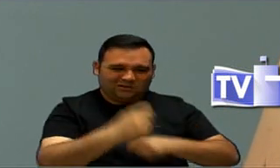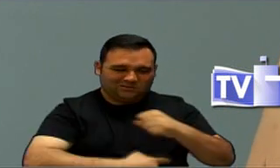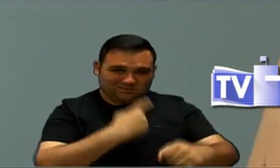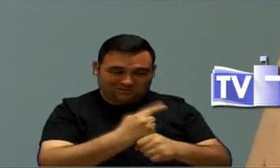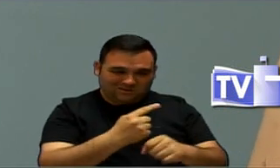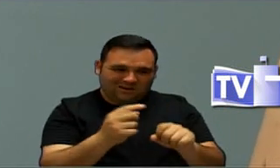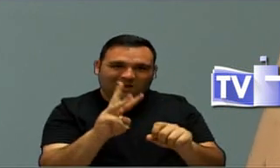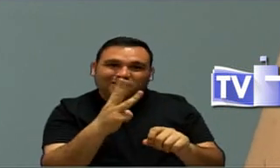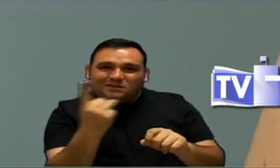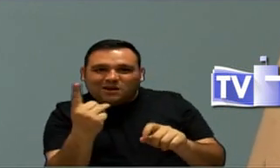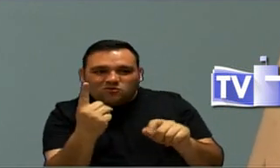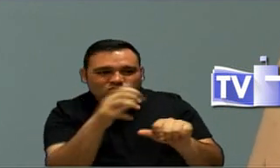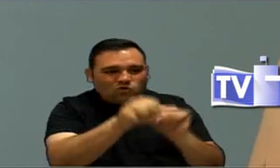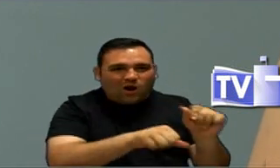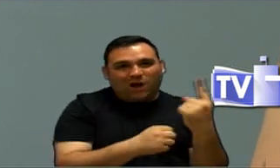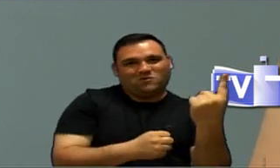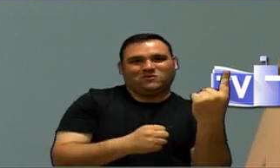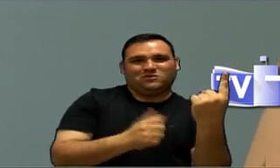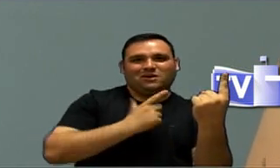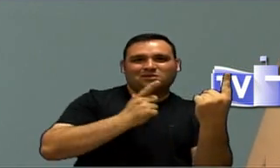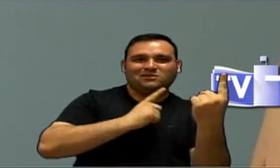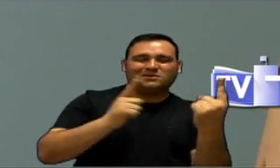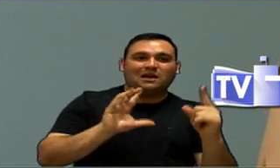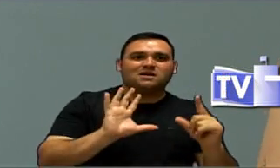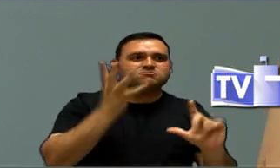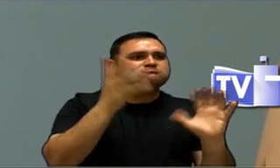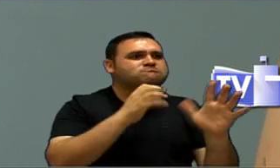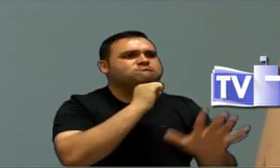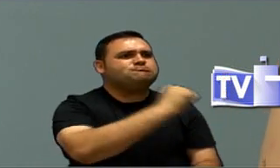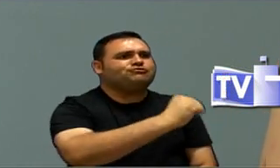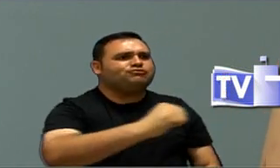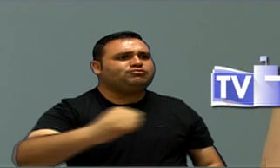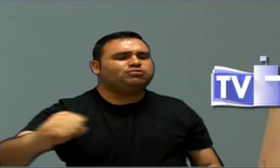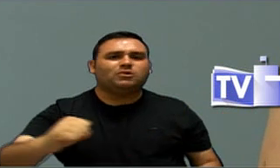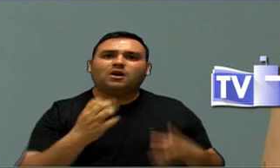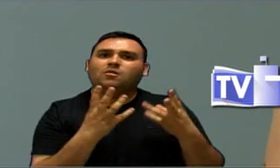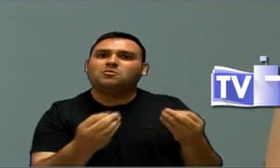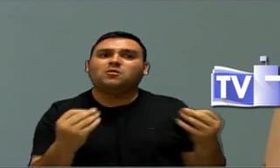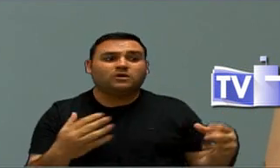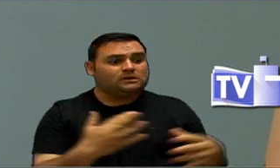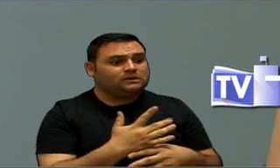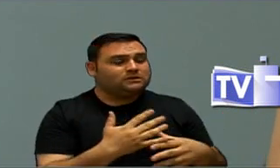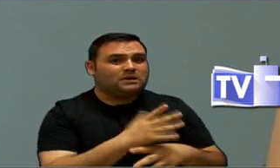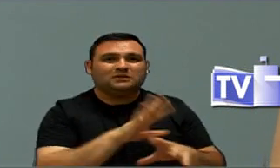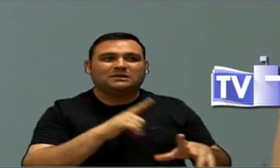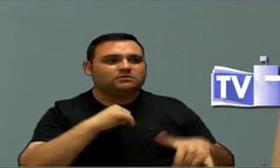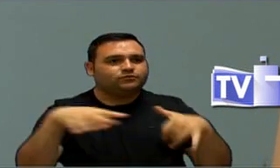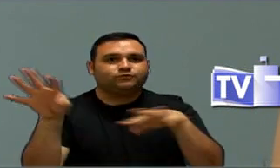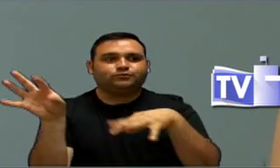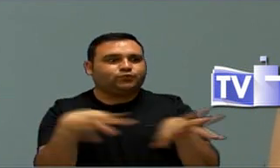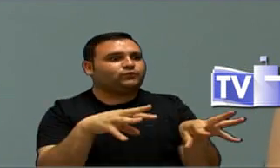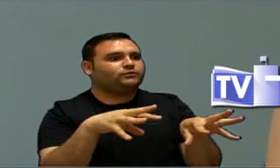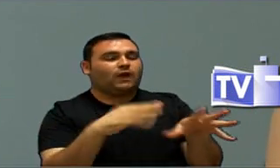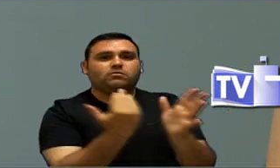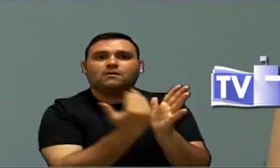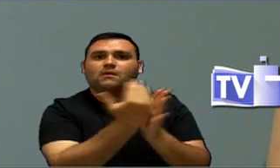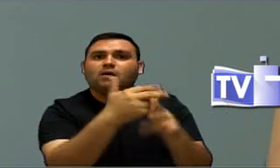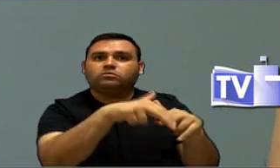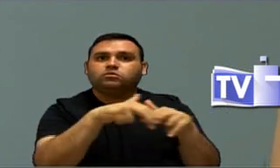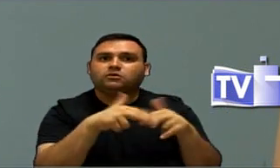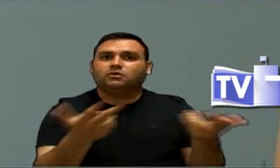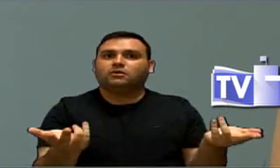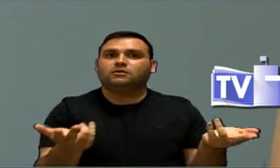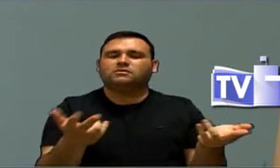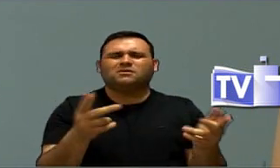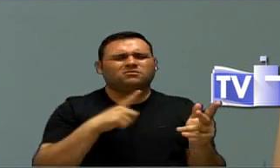porque teve um monte de casos de feminicídio e a cidade ganhou todos os holofotes exatamente por isso. Isso é um